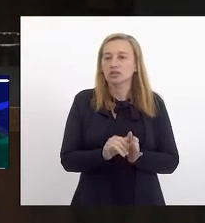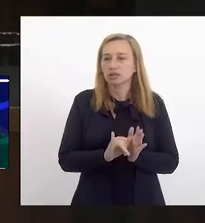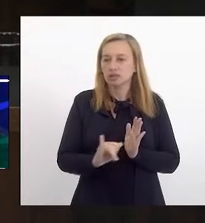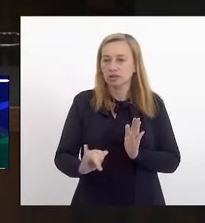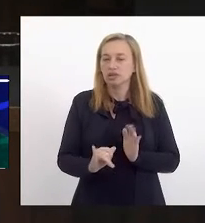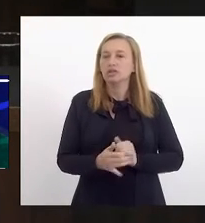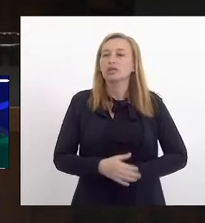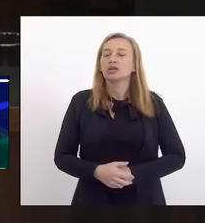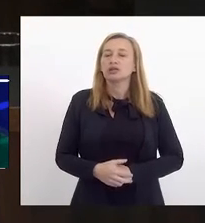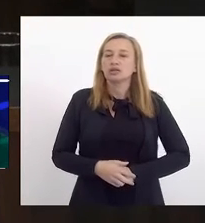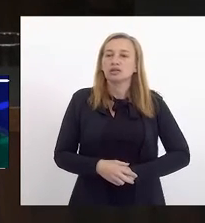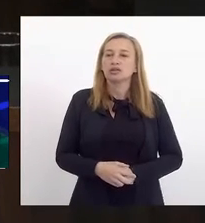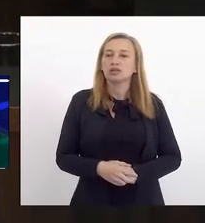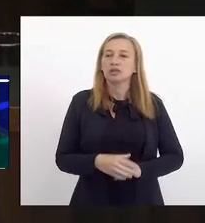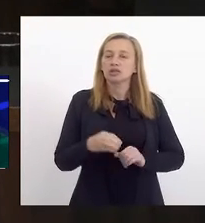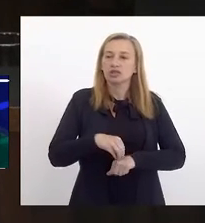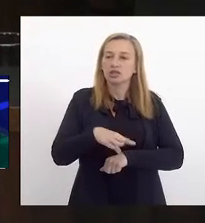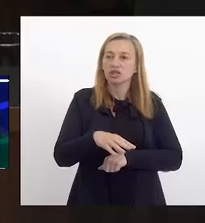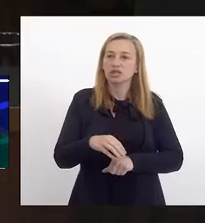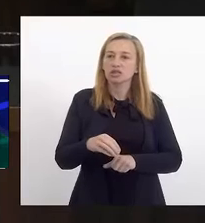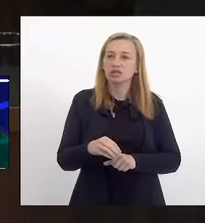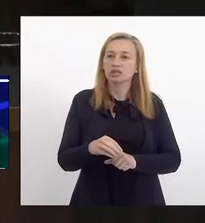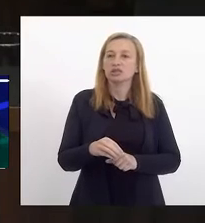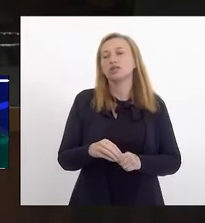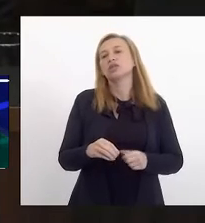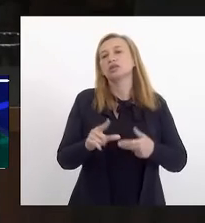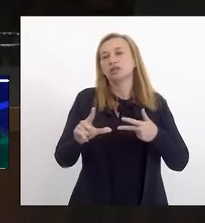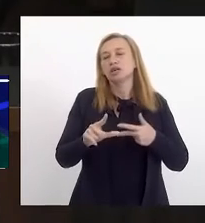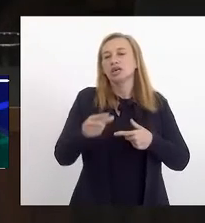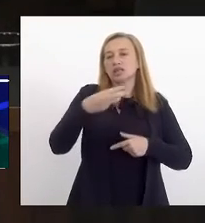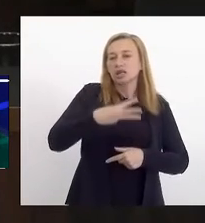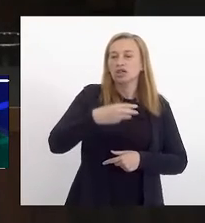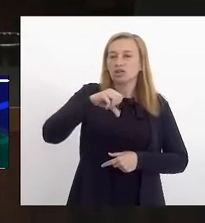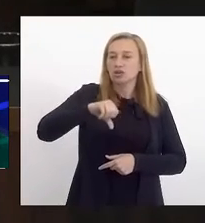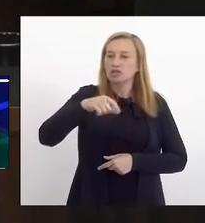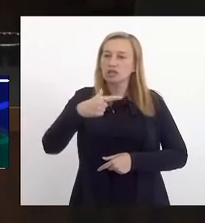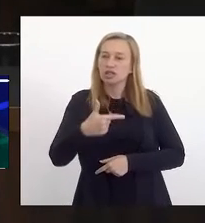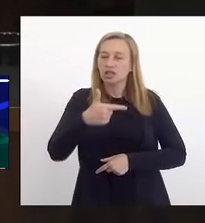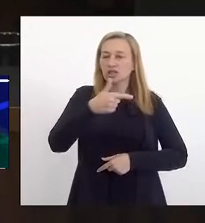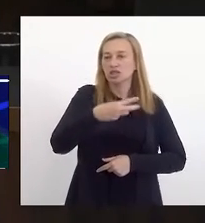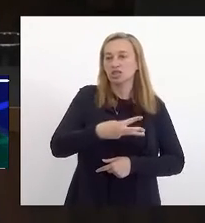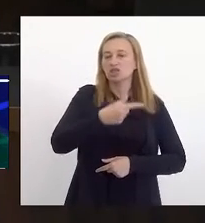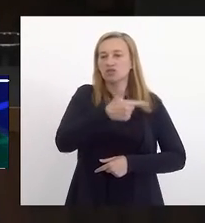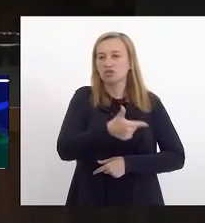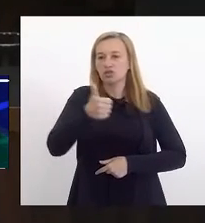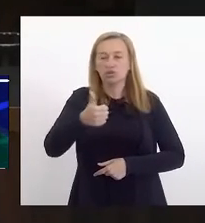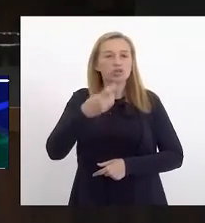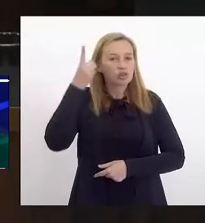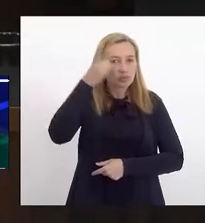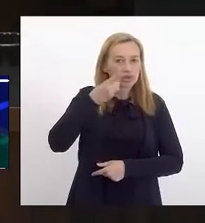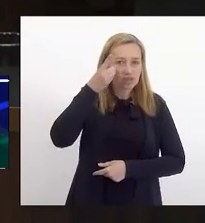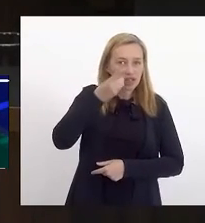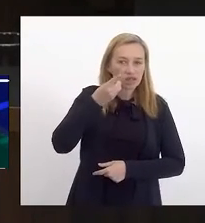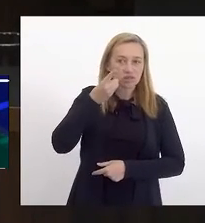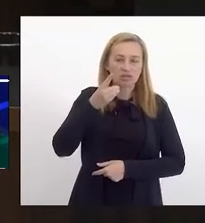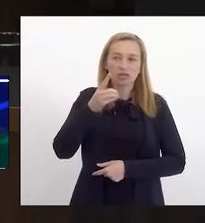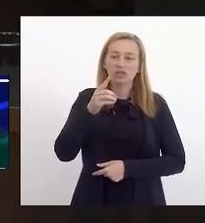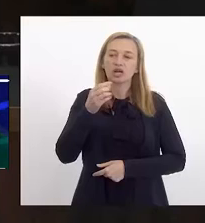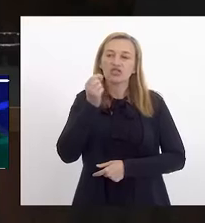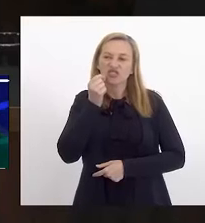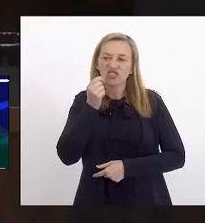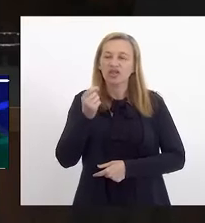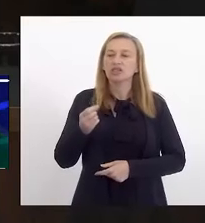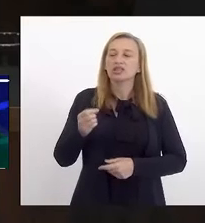publicação. Indicação legislativa 393 de 21, de autoria do deputado Giovanni Ratinho,